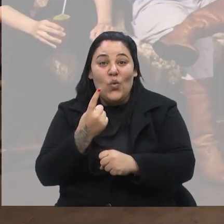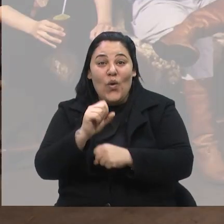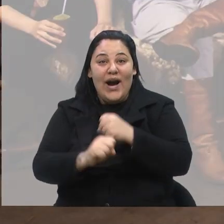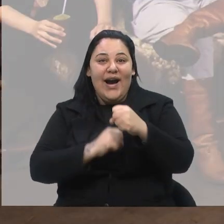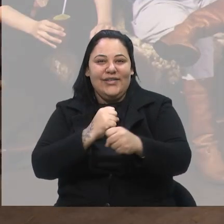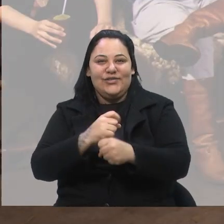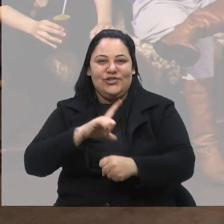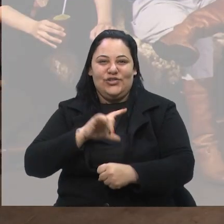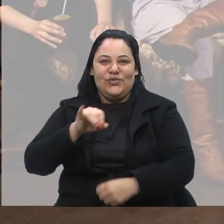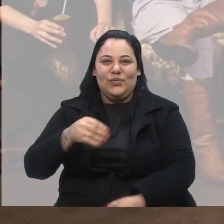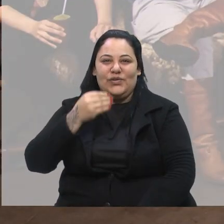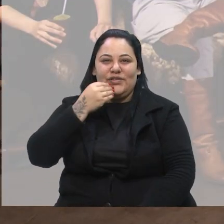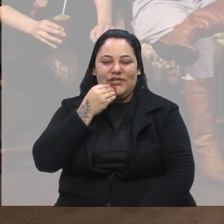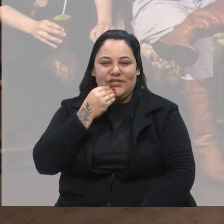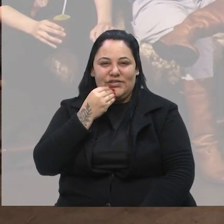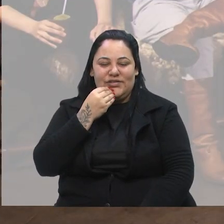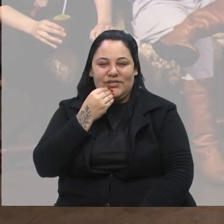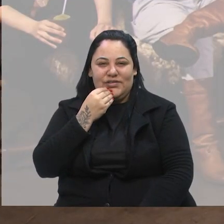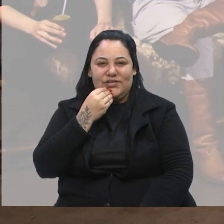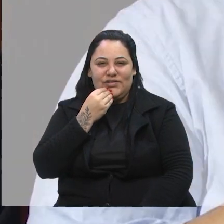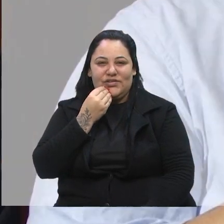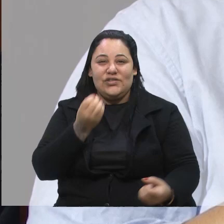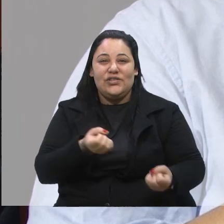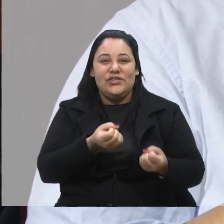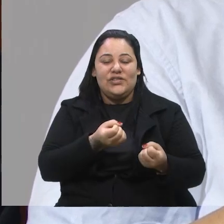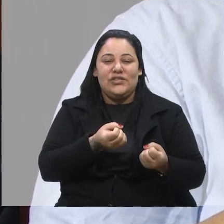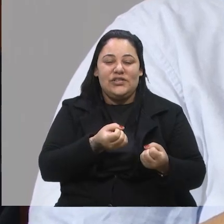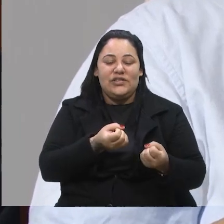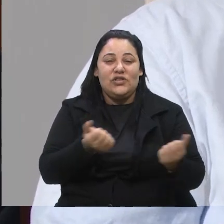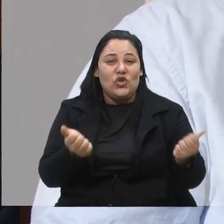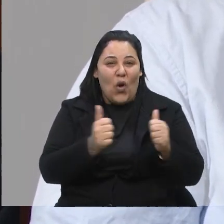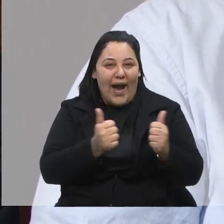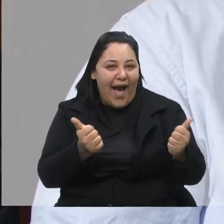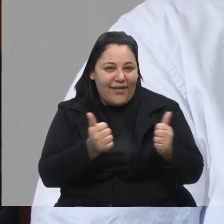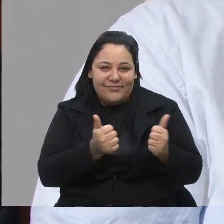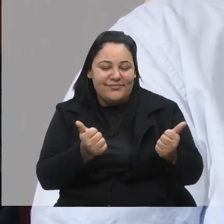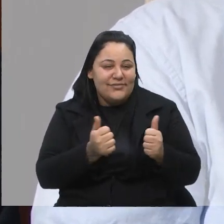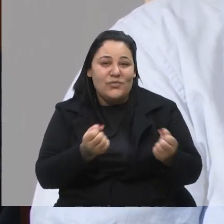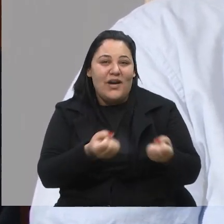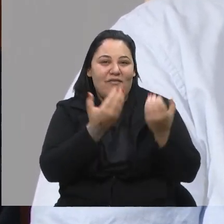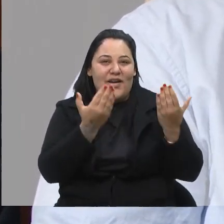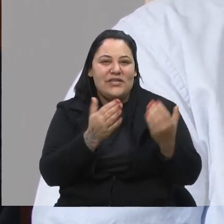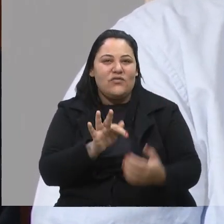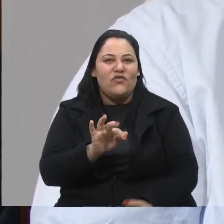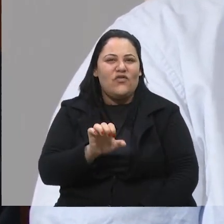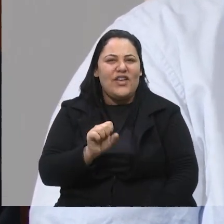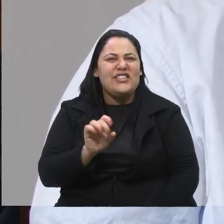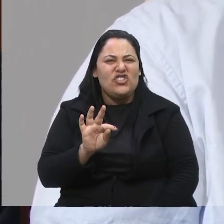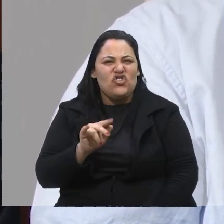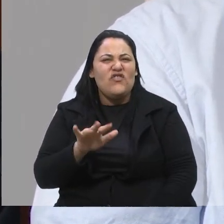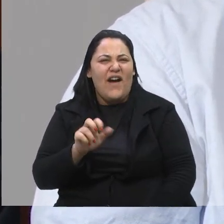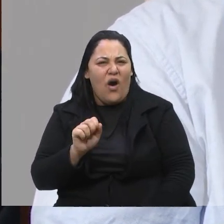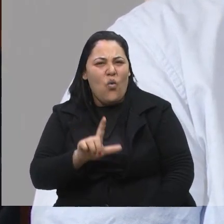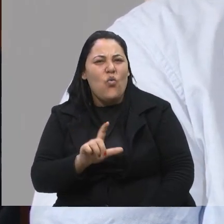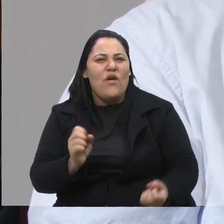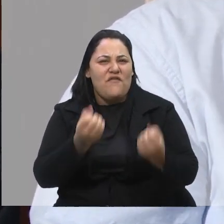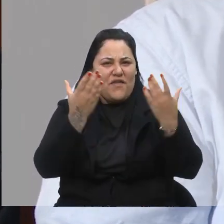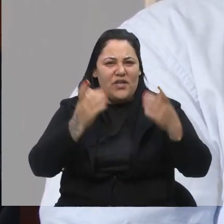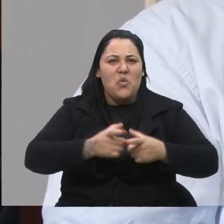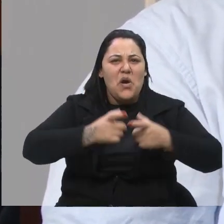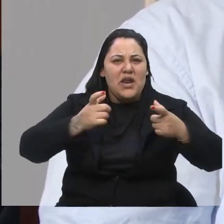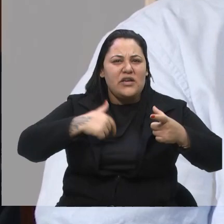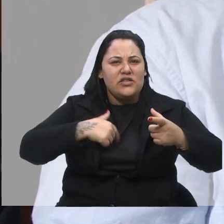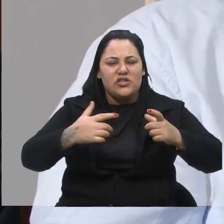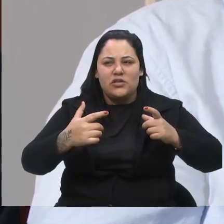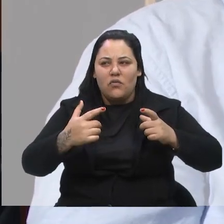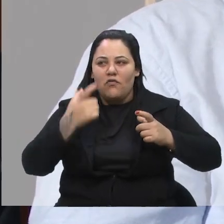Aí eu tive uma oportunidade de tocar um festival. E nesse festival, era um festival grande, e eu me deparei